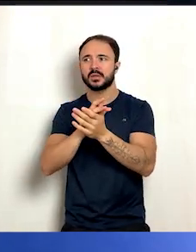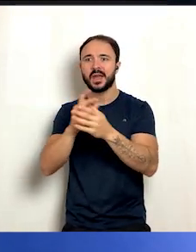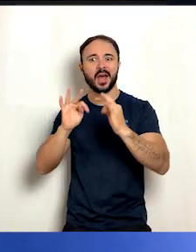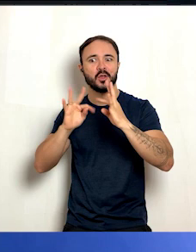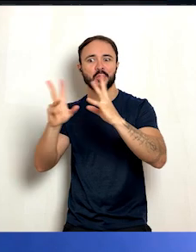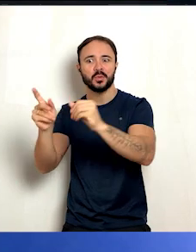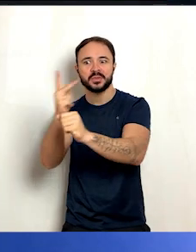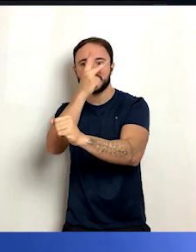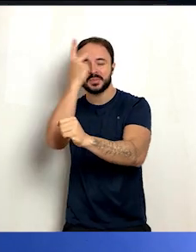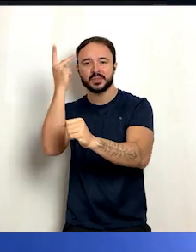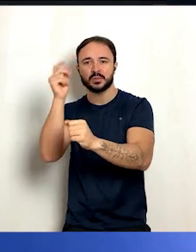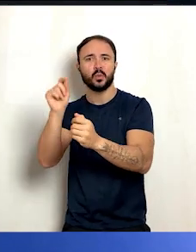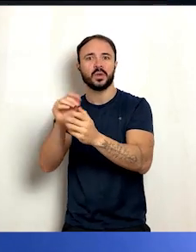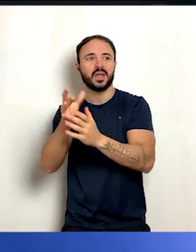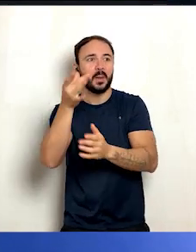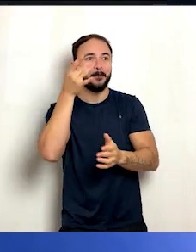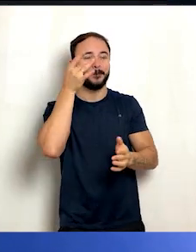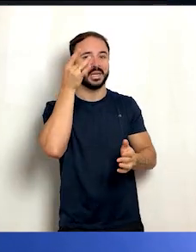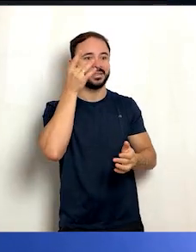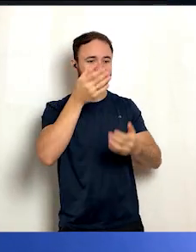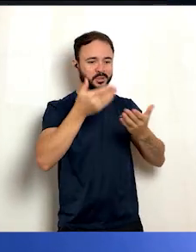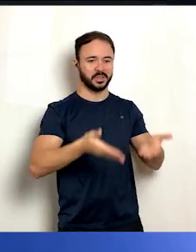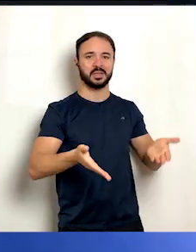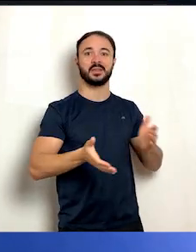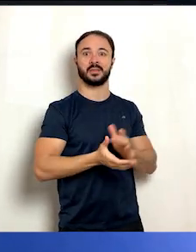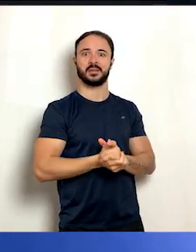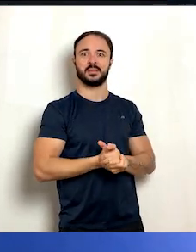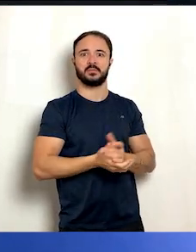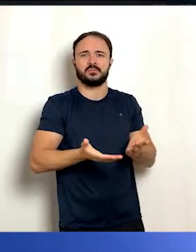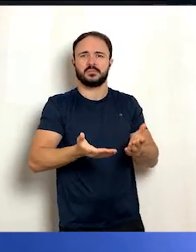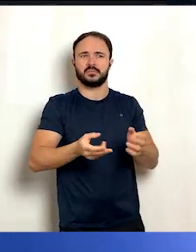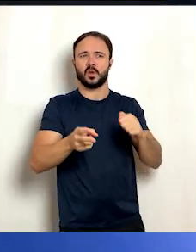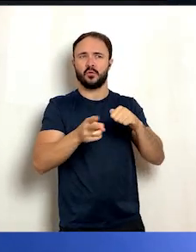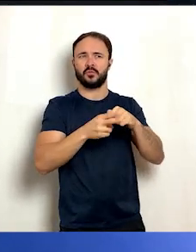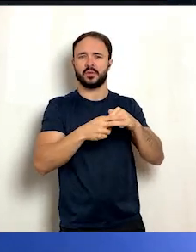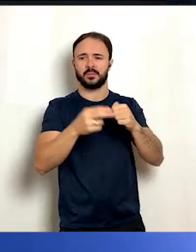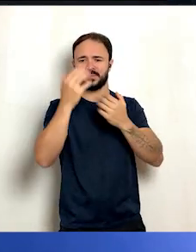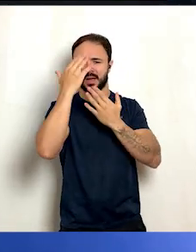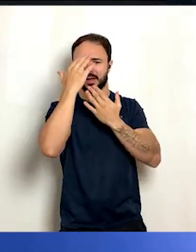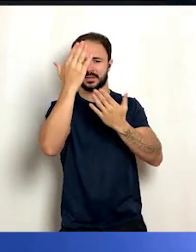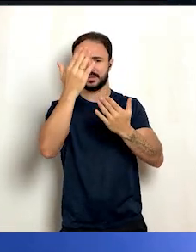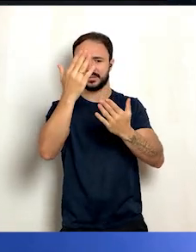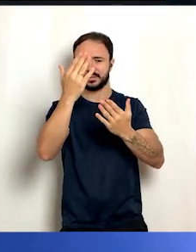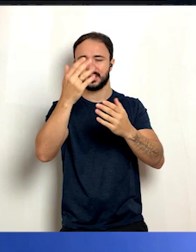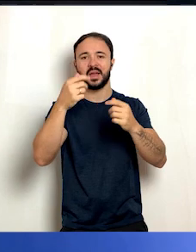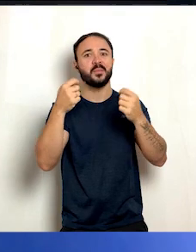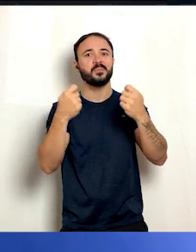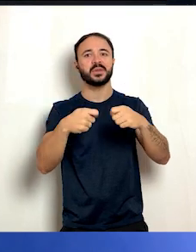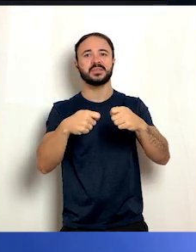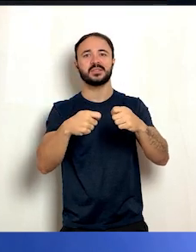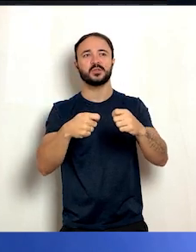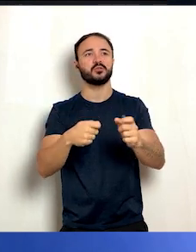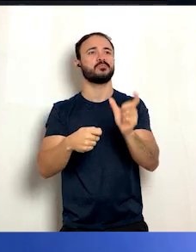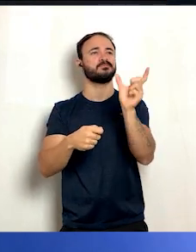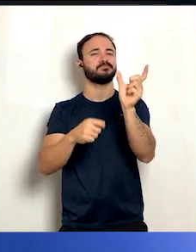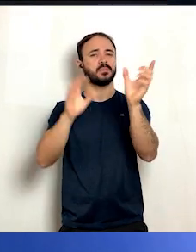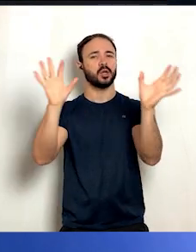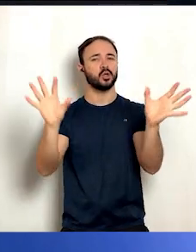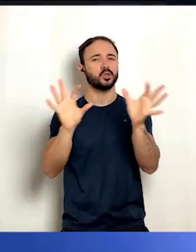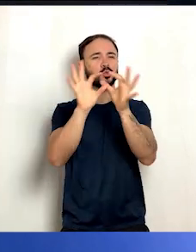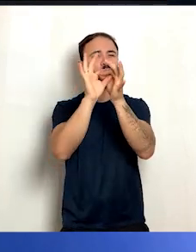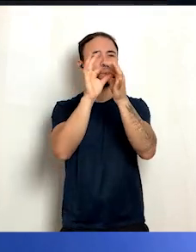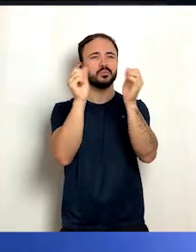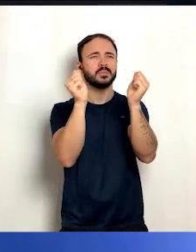A todos. O quê? A presença. Temos o verbo agradecer que pediu 2 complementos. Um complemento